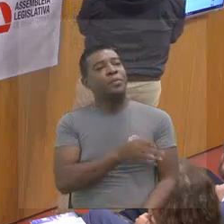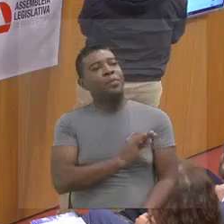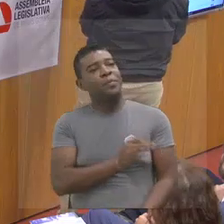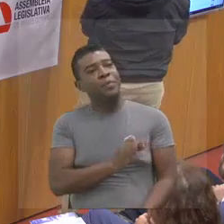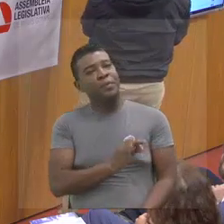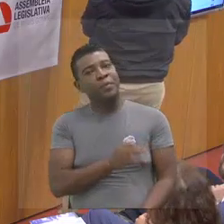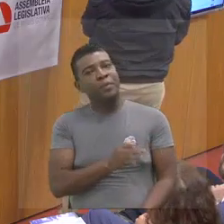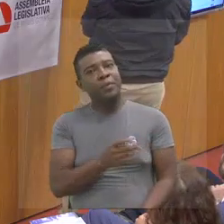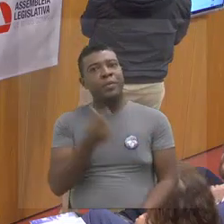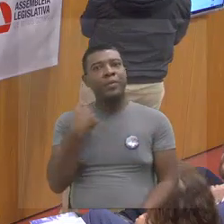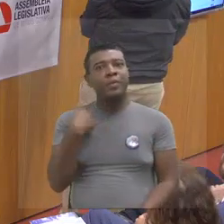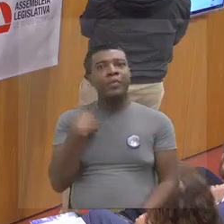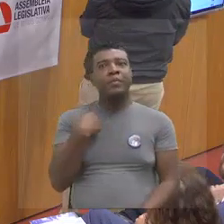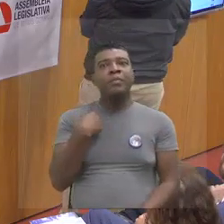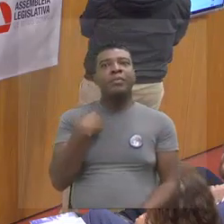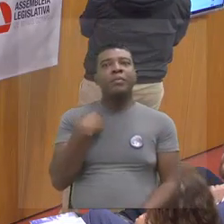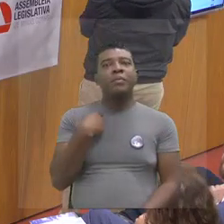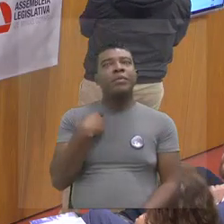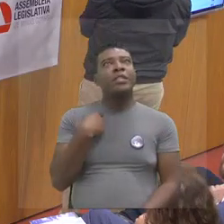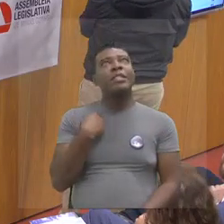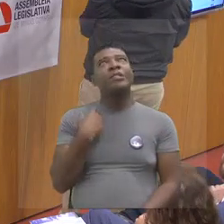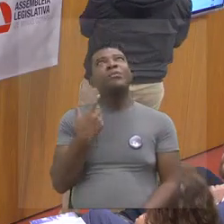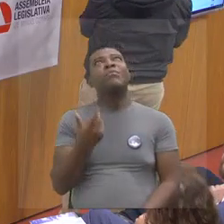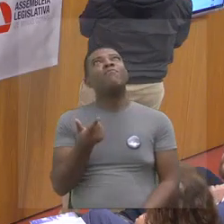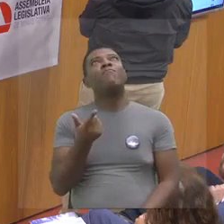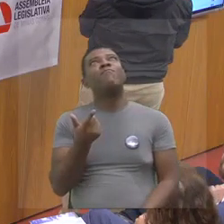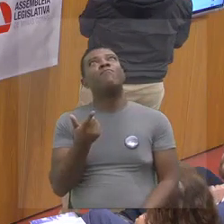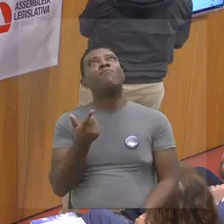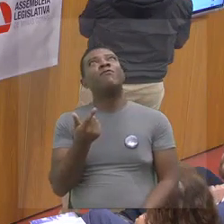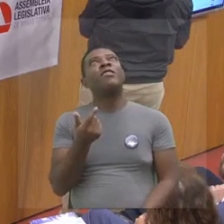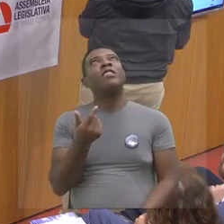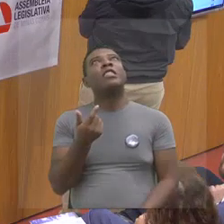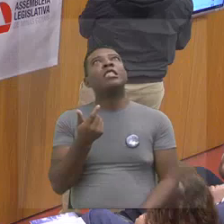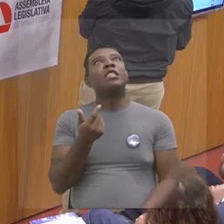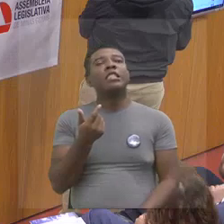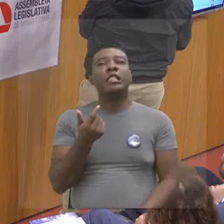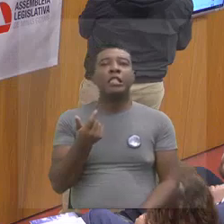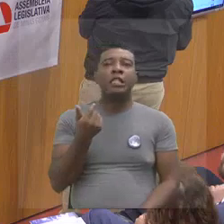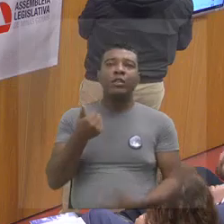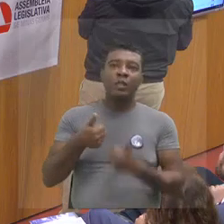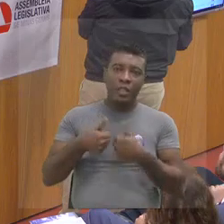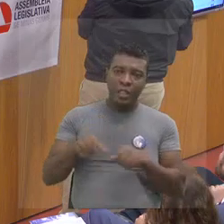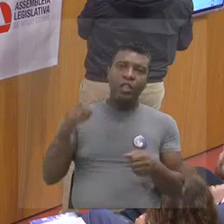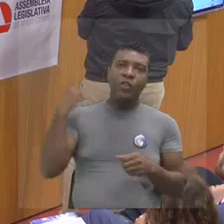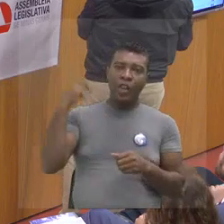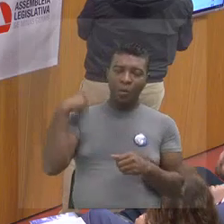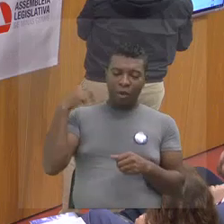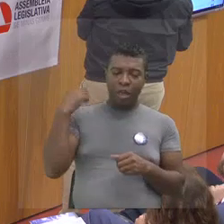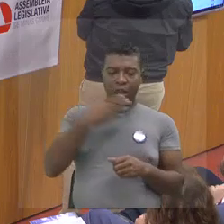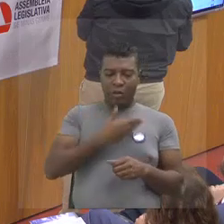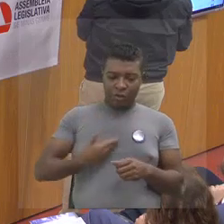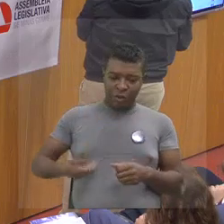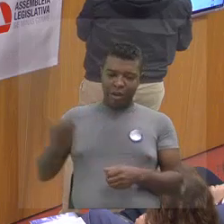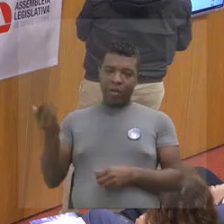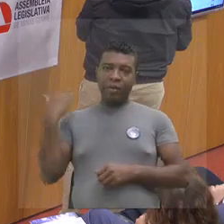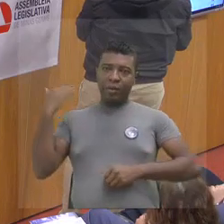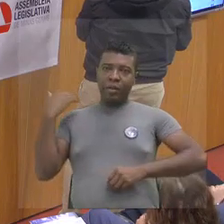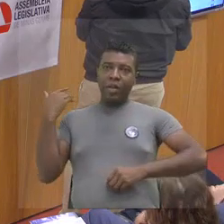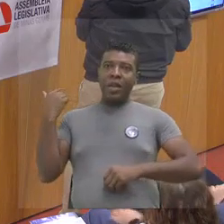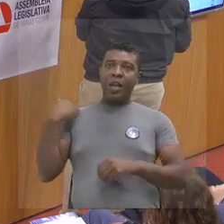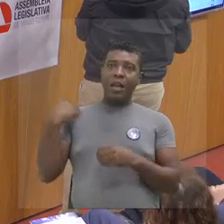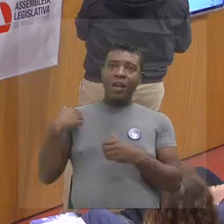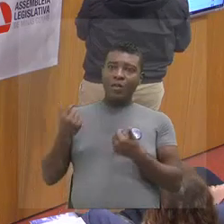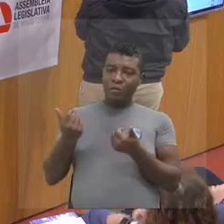Eu não estive que Deputado em governos anteriores e também nunca fiz parte da base de governos